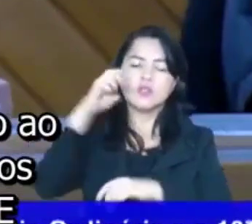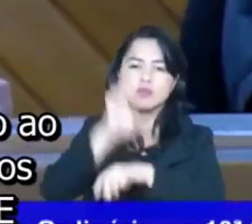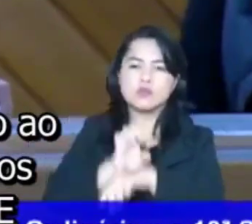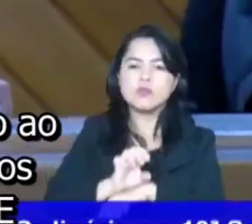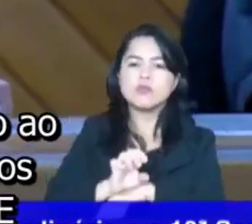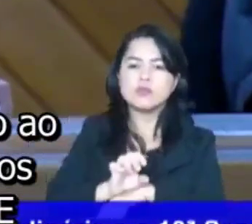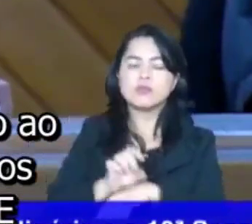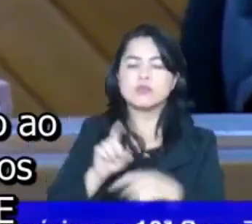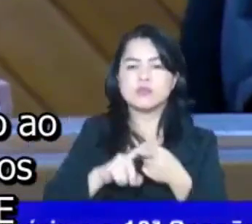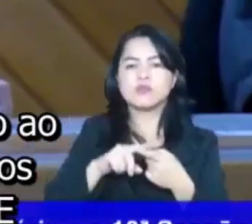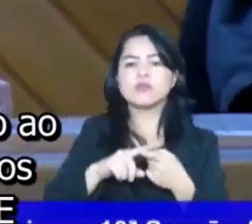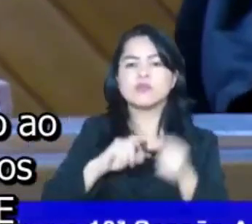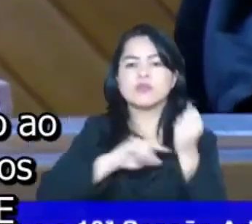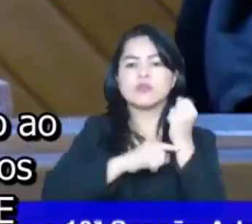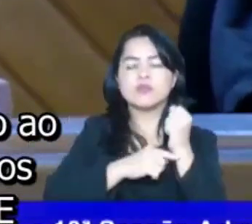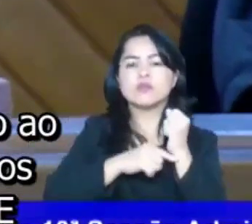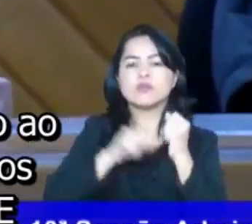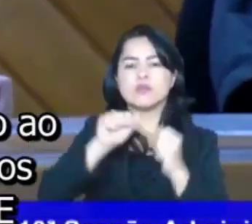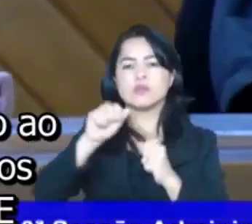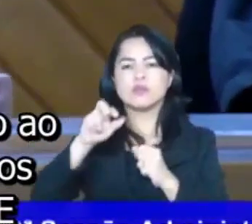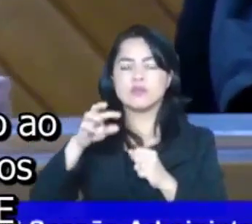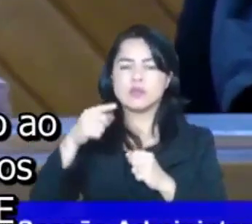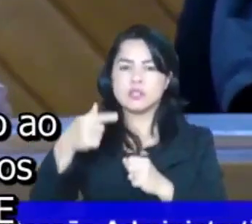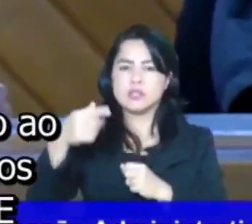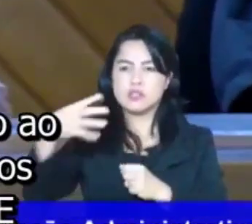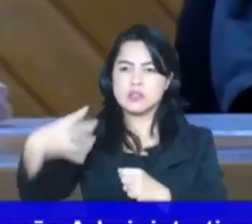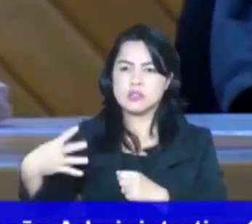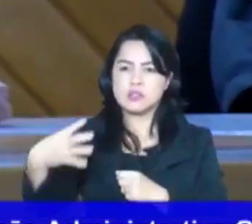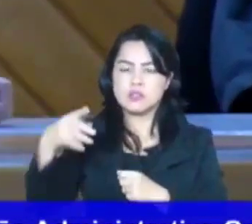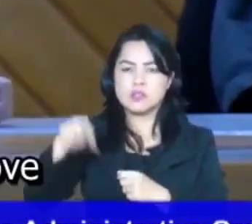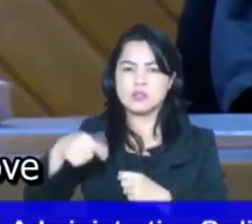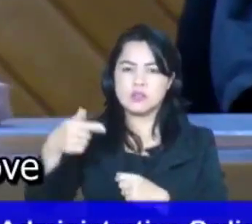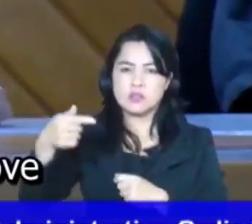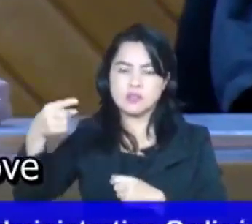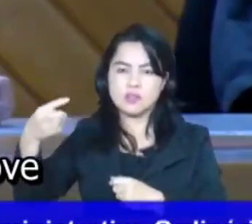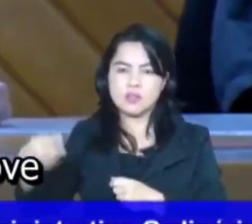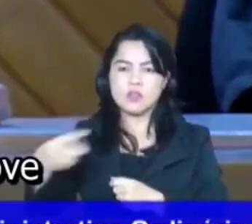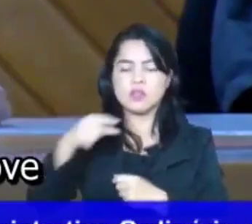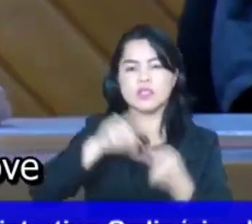Paola nos termos do Santos. artigo 74, inciso 2, da resolução TSE